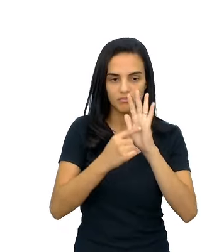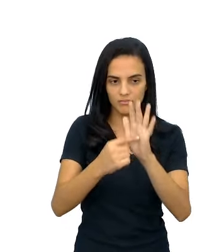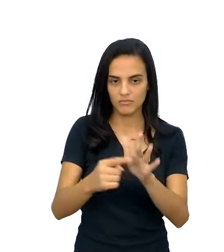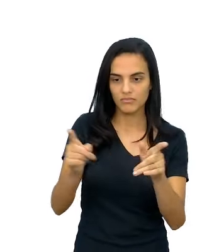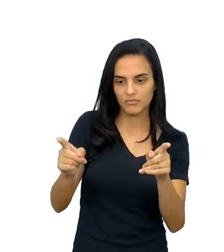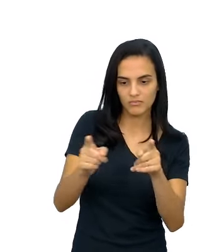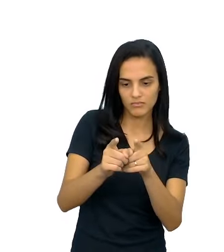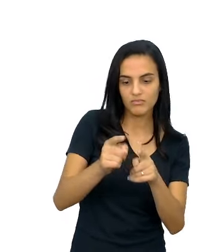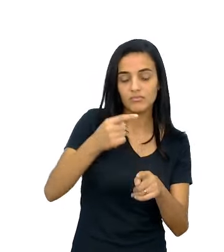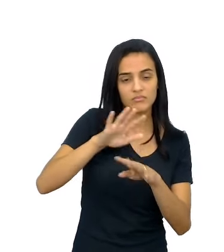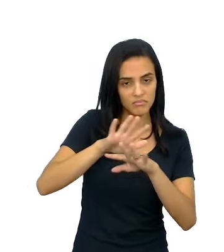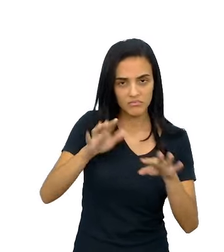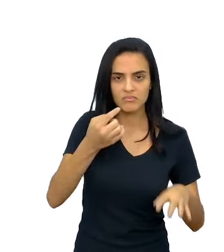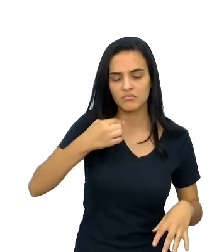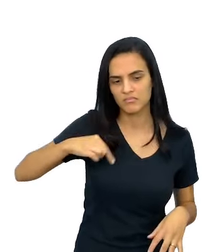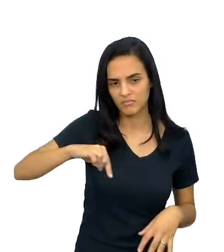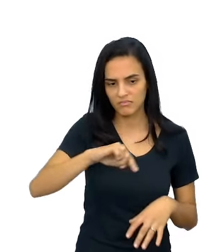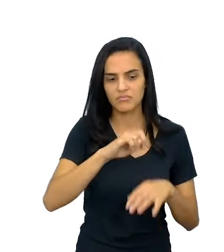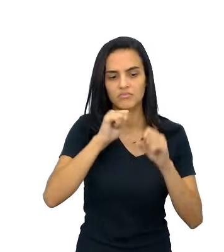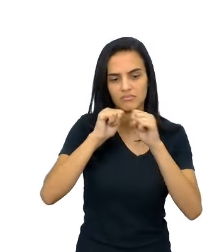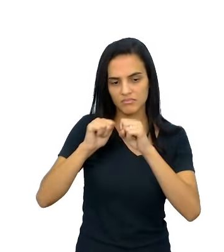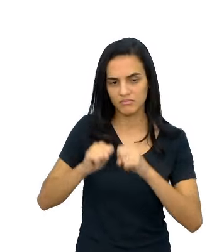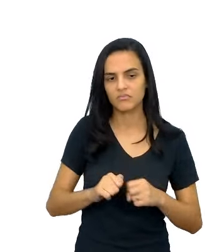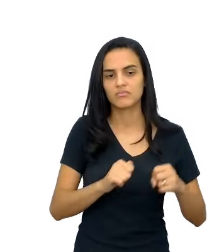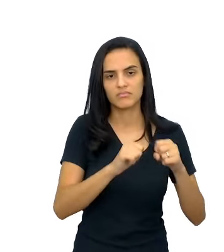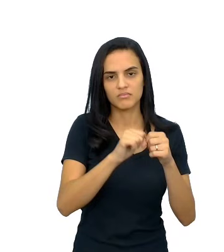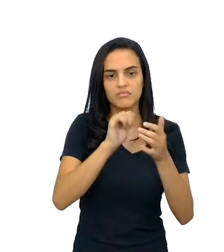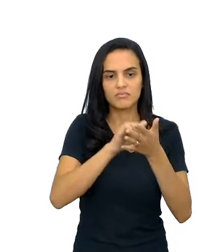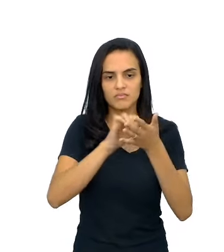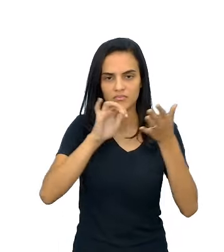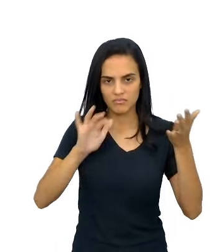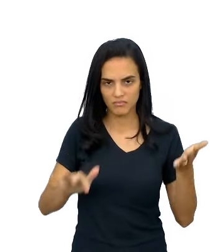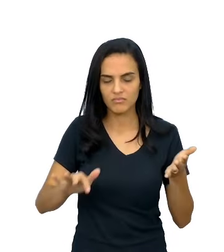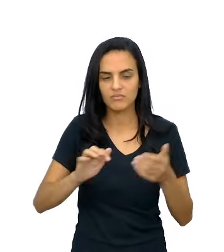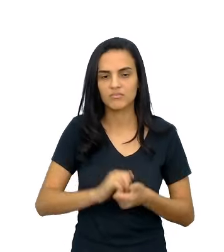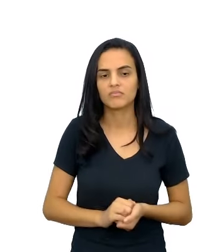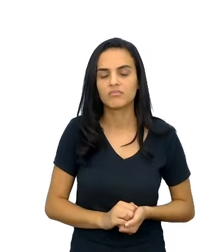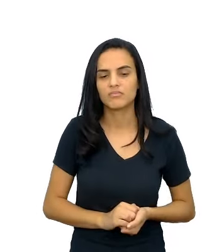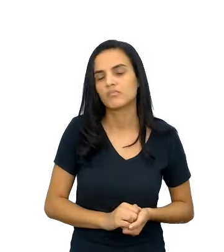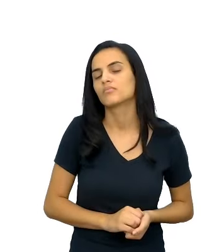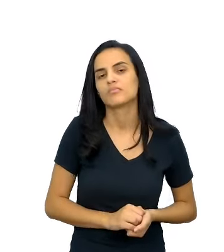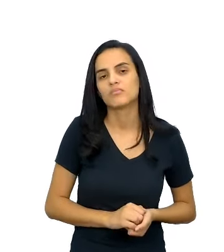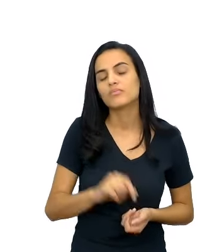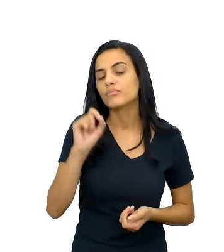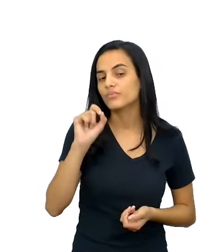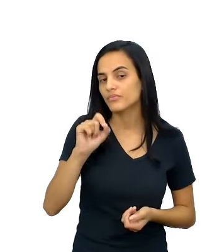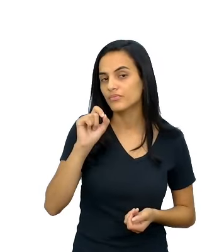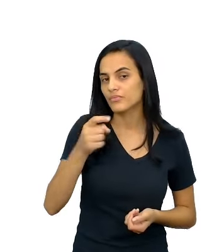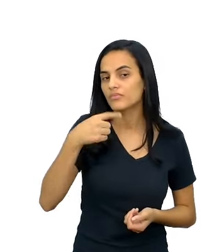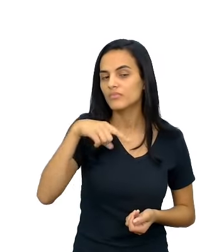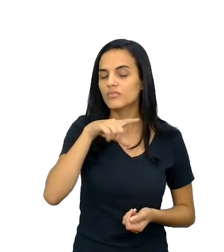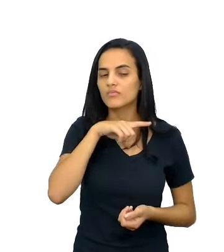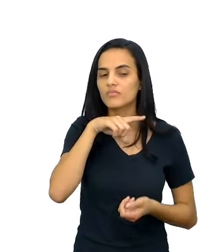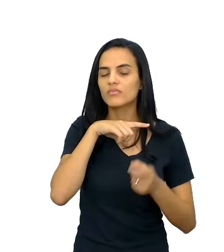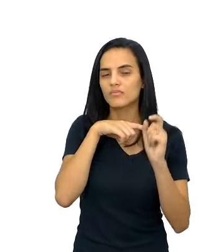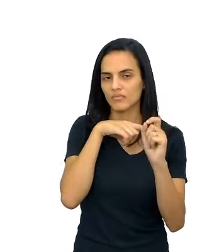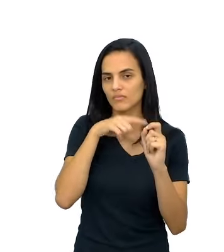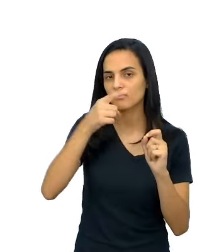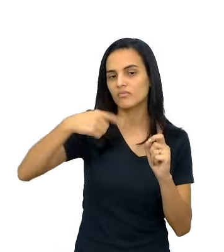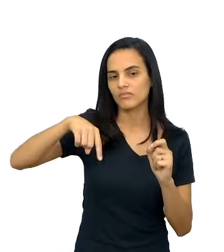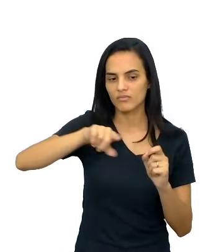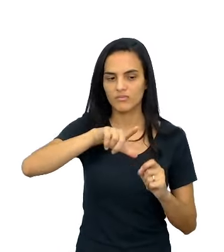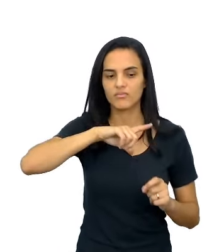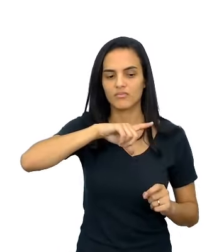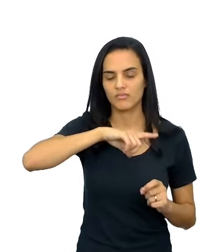aqui só para a gente fazer esse exercício, né? Então, aqui o que que a gente tem, né? Aqui a gente